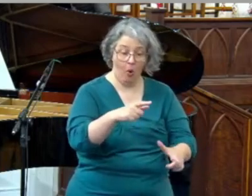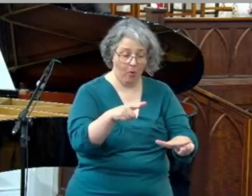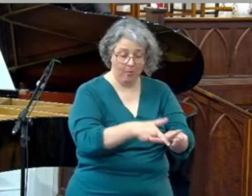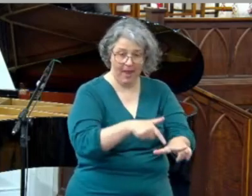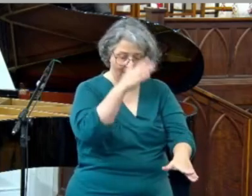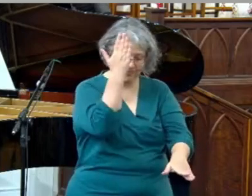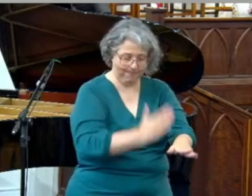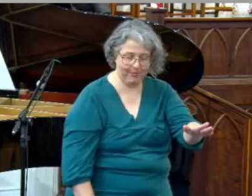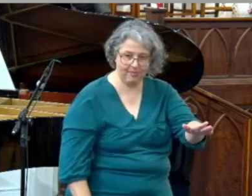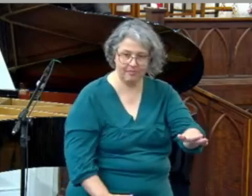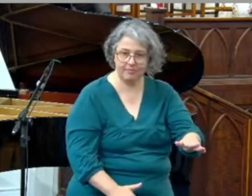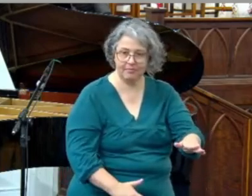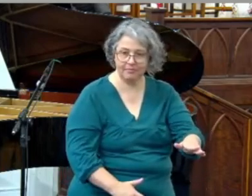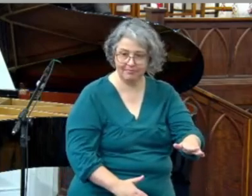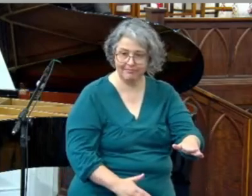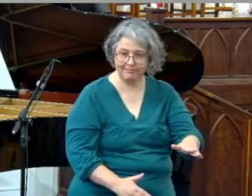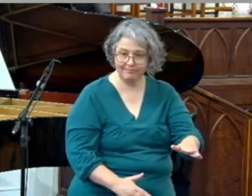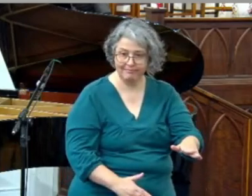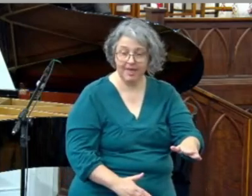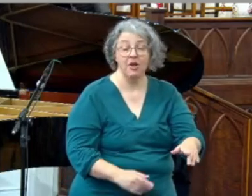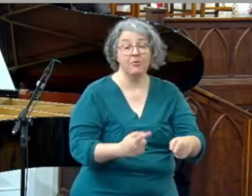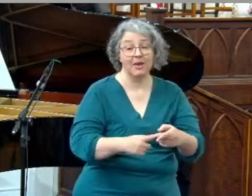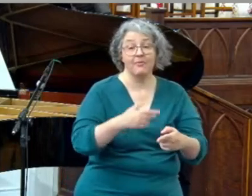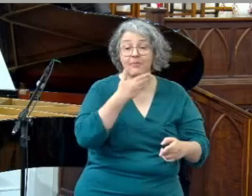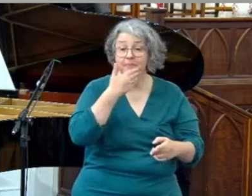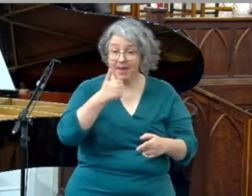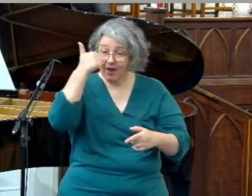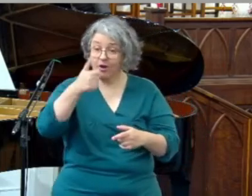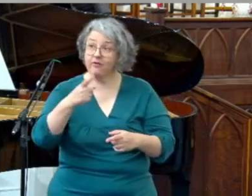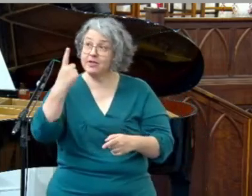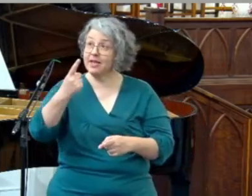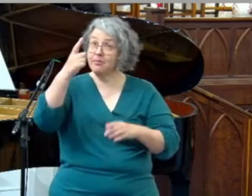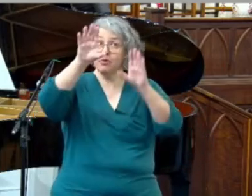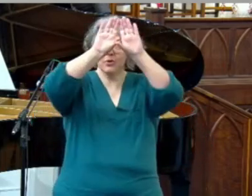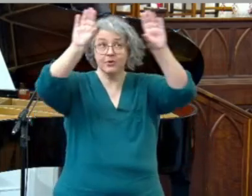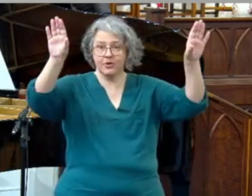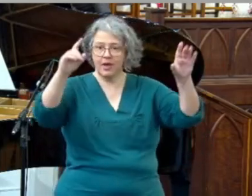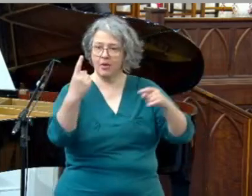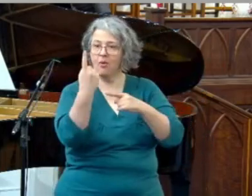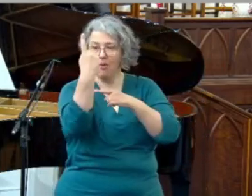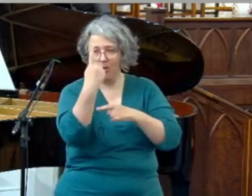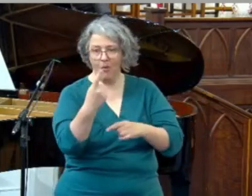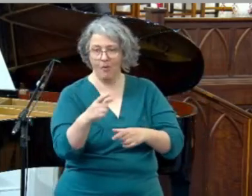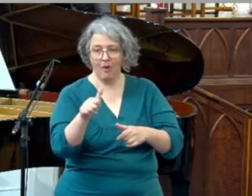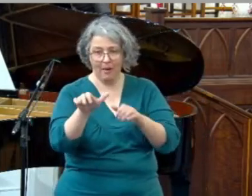ou 2 pés ser lançado no fogo eterno.